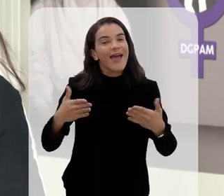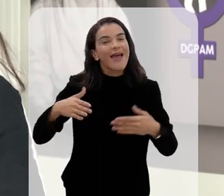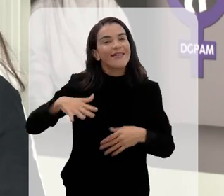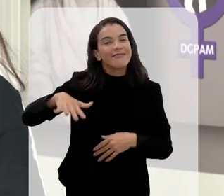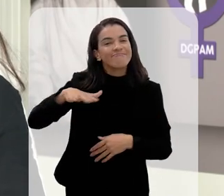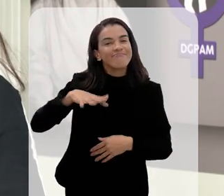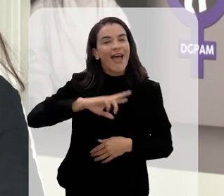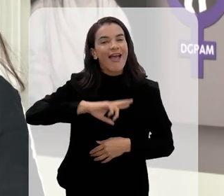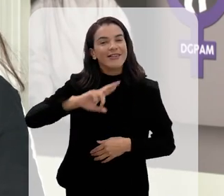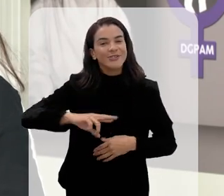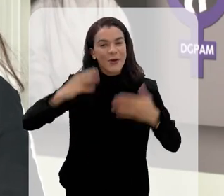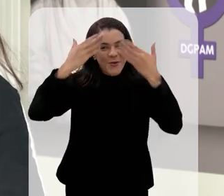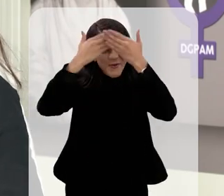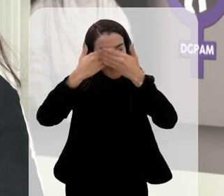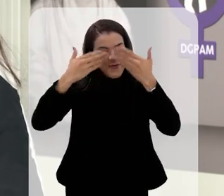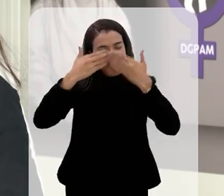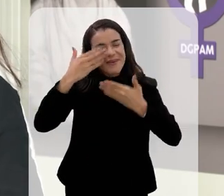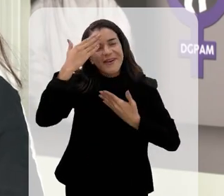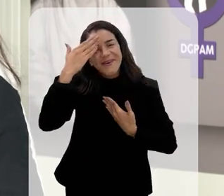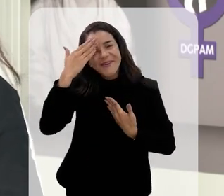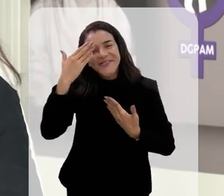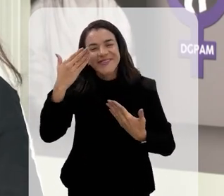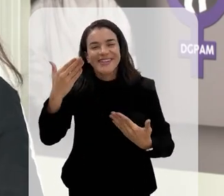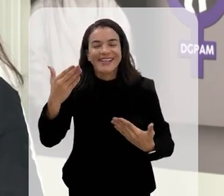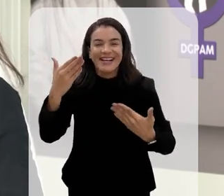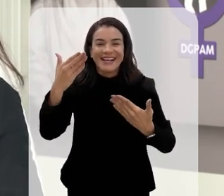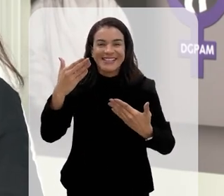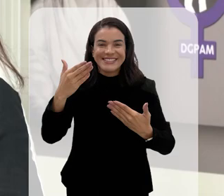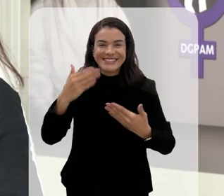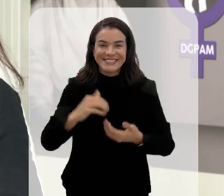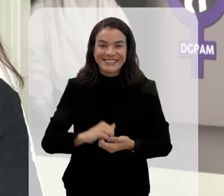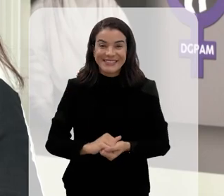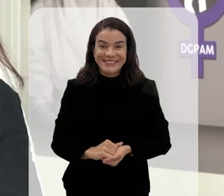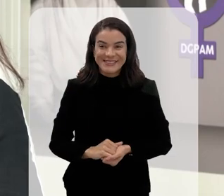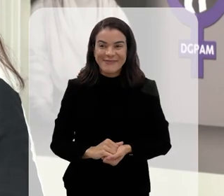do segmento da Umbanda. Obrigado por vir.